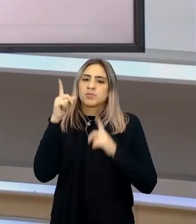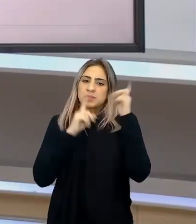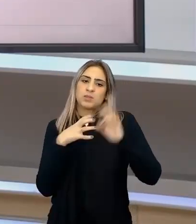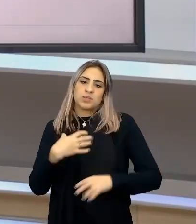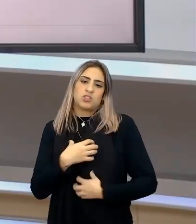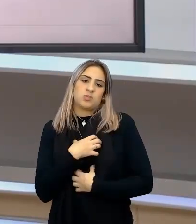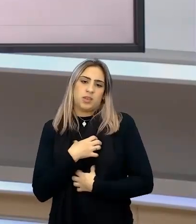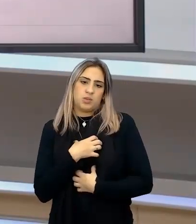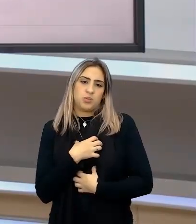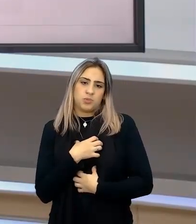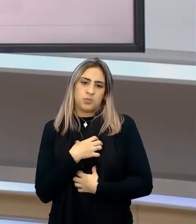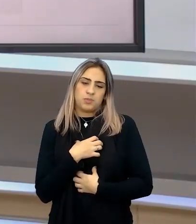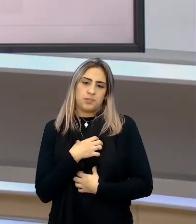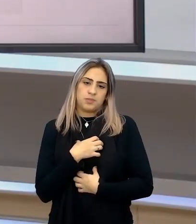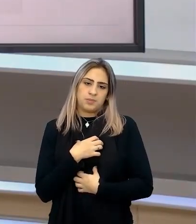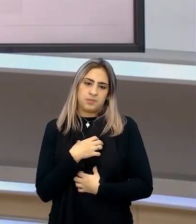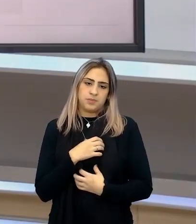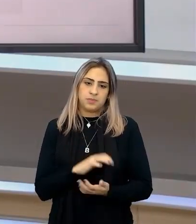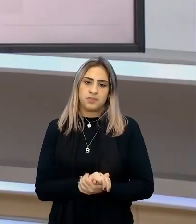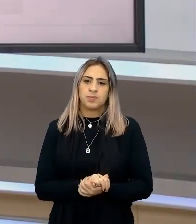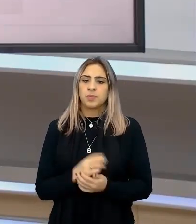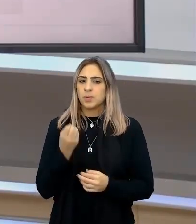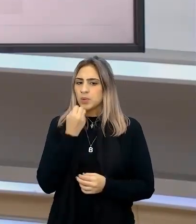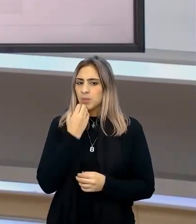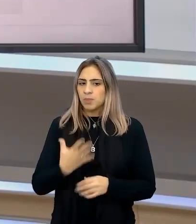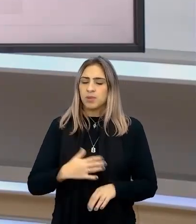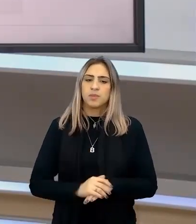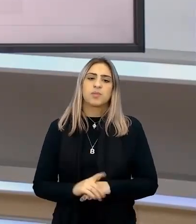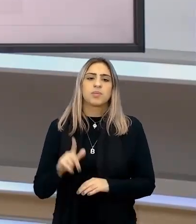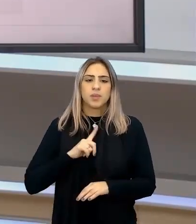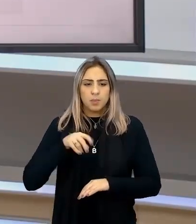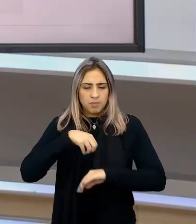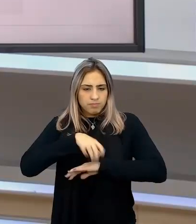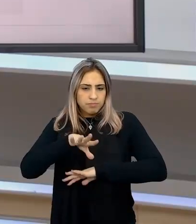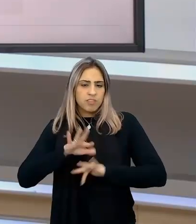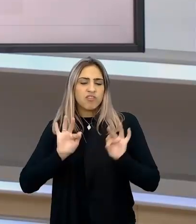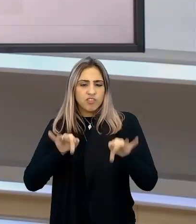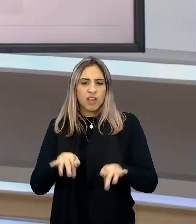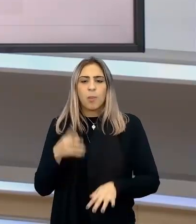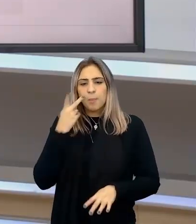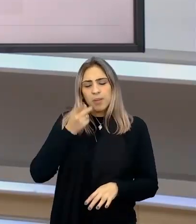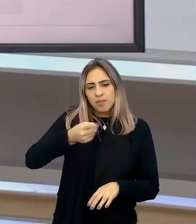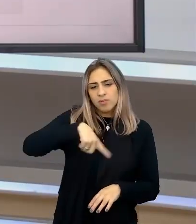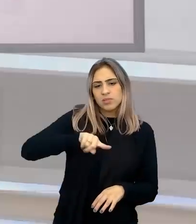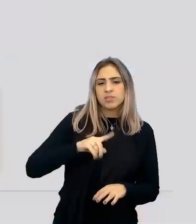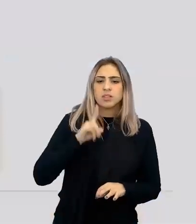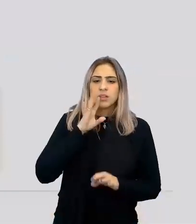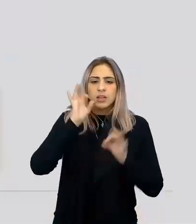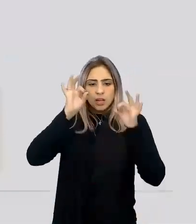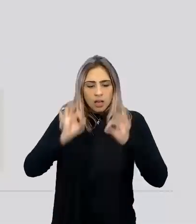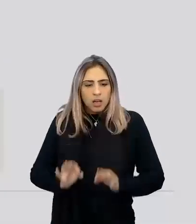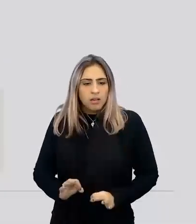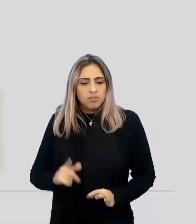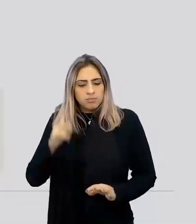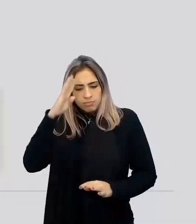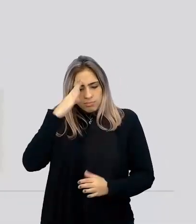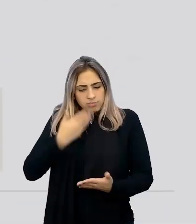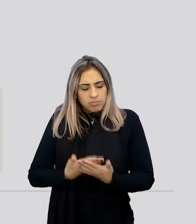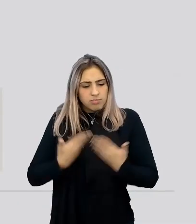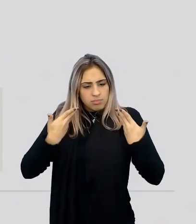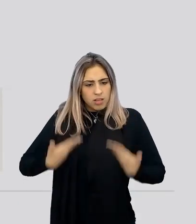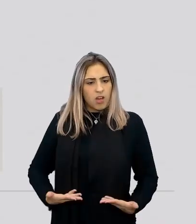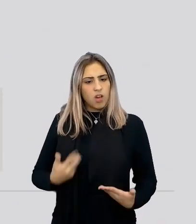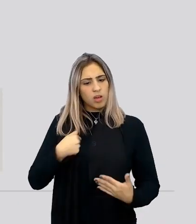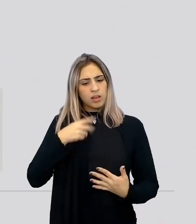os sentimentos. Muito bem, gente. E tem um recado final que é super importante. Seja honesto. Se você